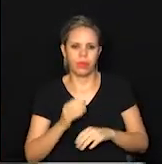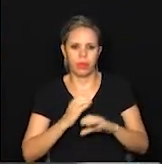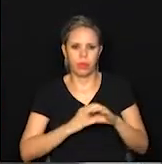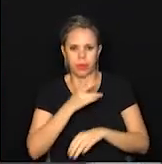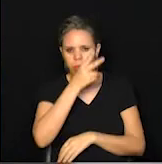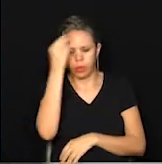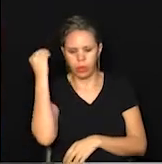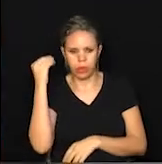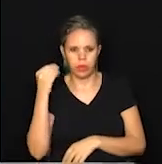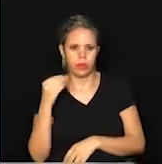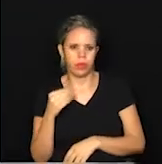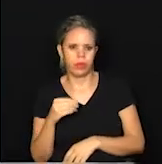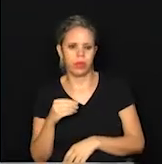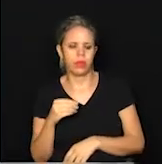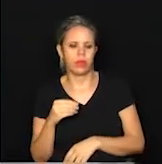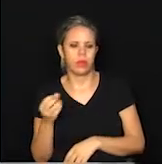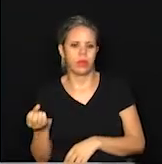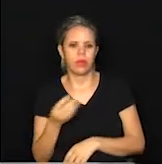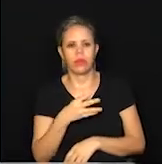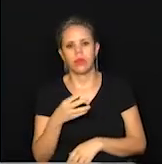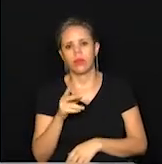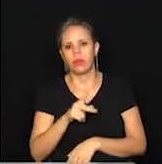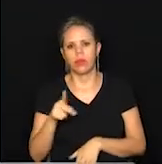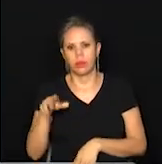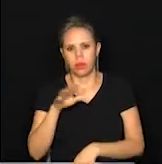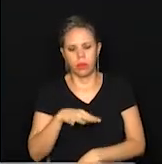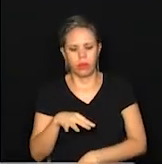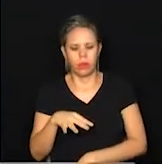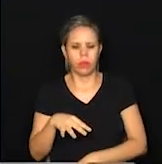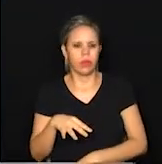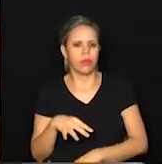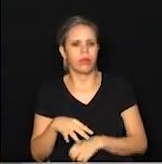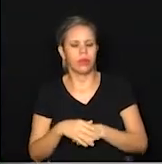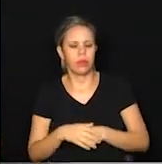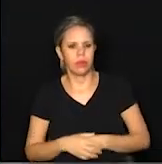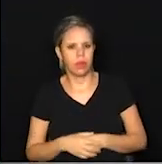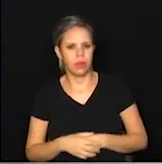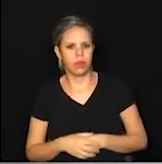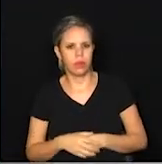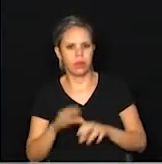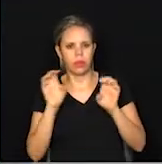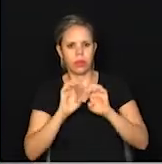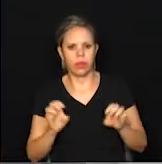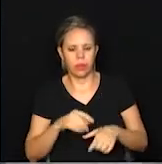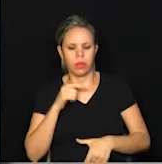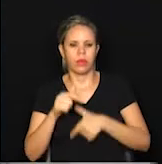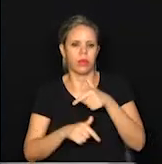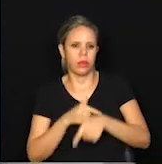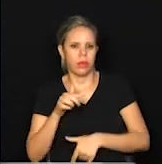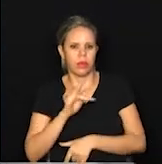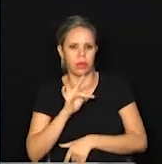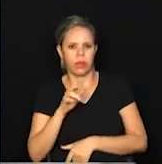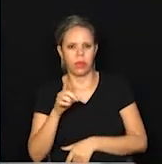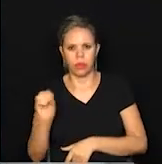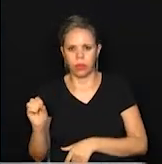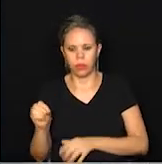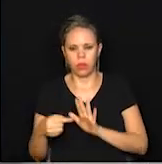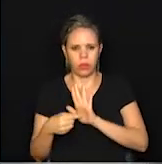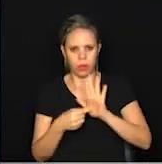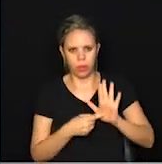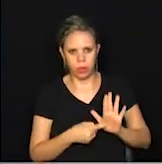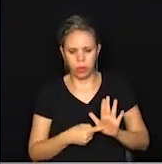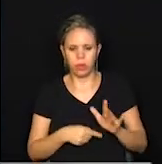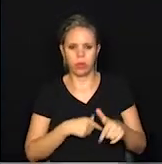público, de chamamento de novos professores, né, professoras, para estruturar esse trabalho que o Fernando aqui apresentou.